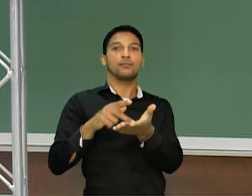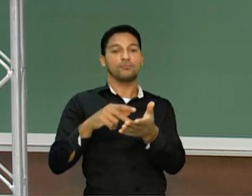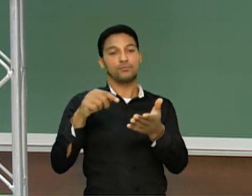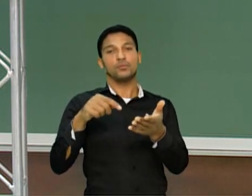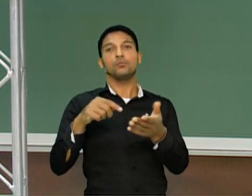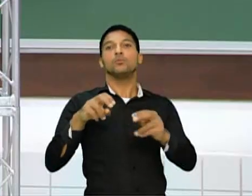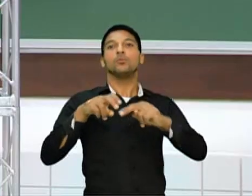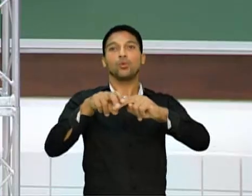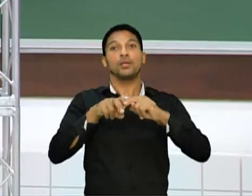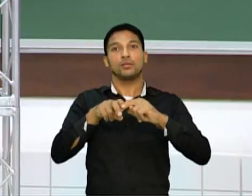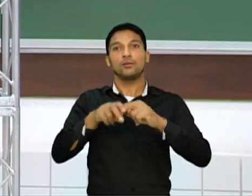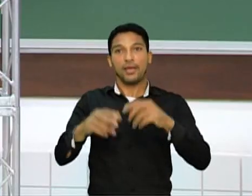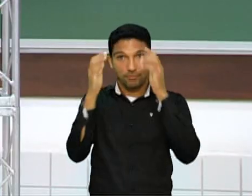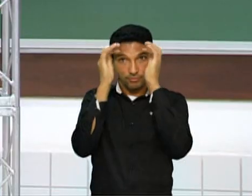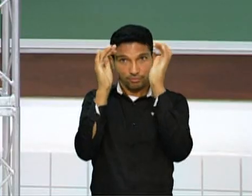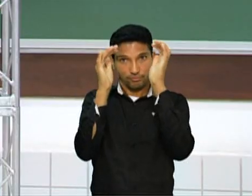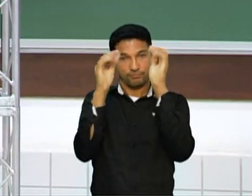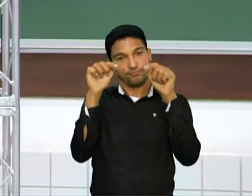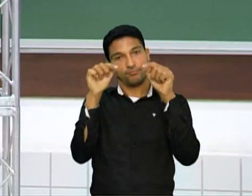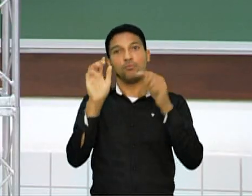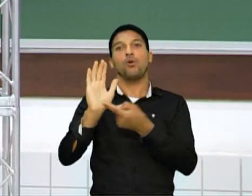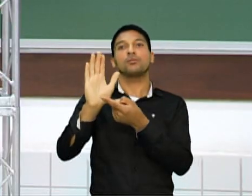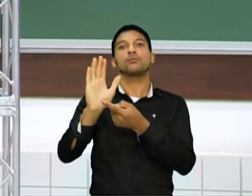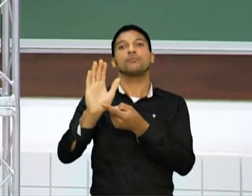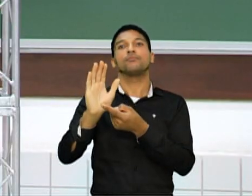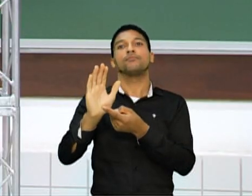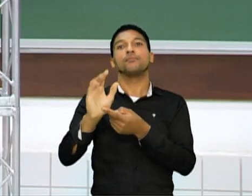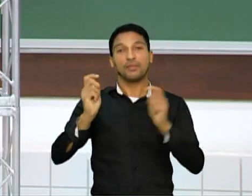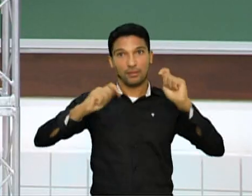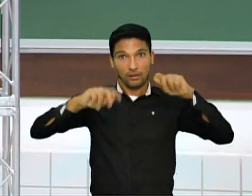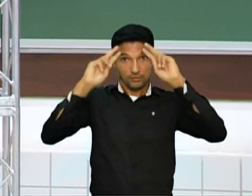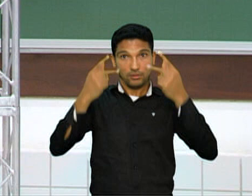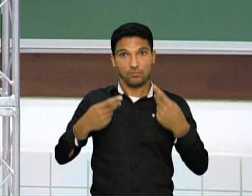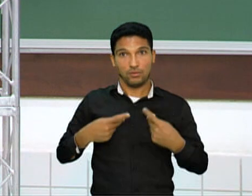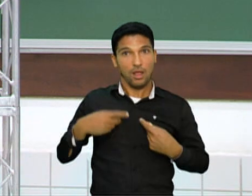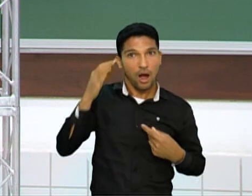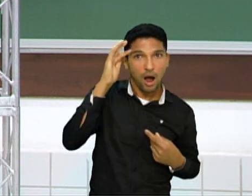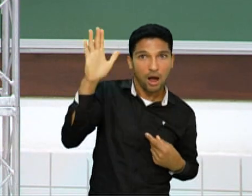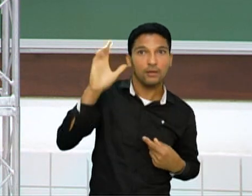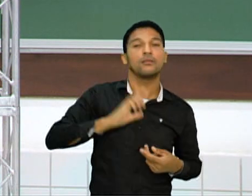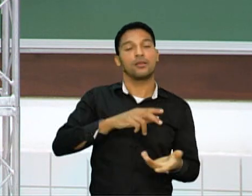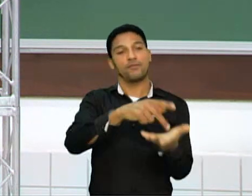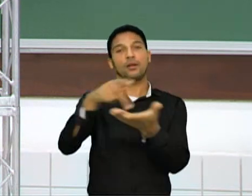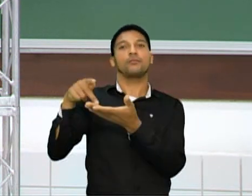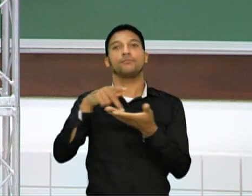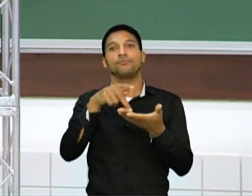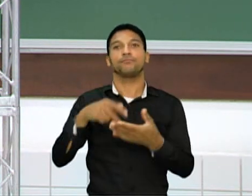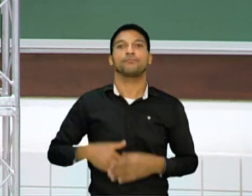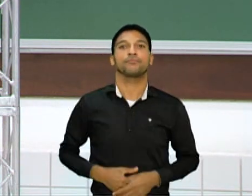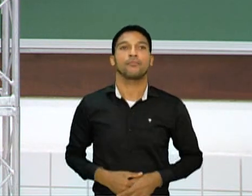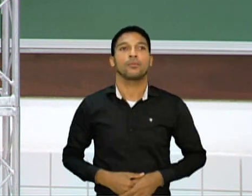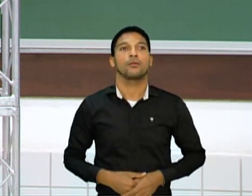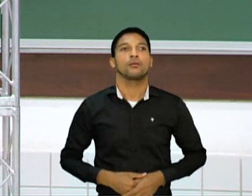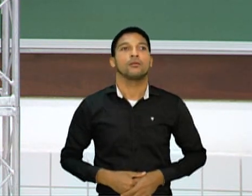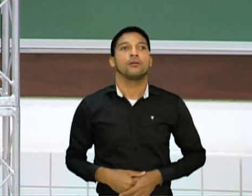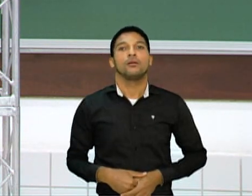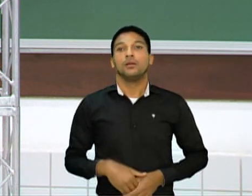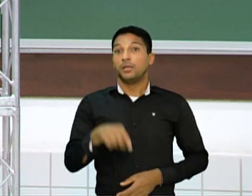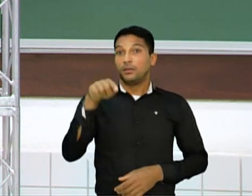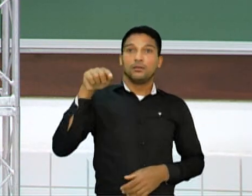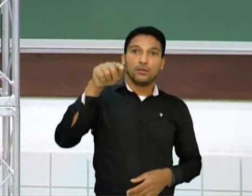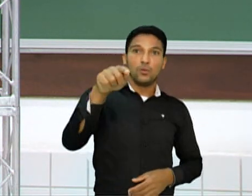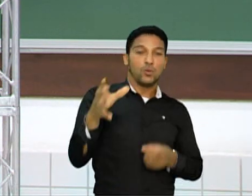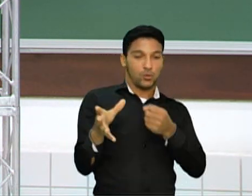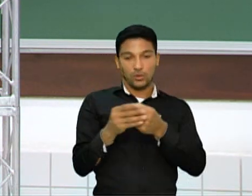racionalidade. Então, estudante, para a gente acomodar esses conhecimentos, para que a gente veio construindo